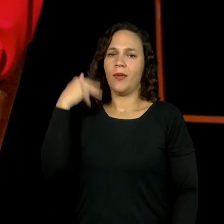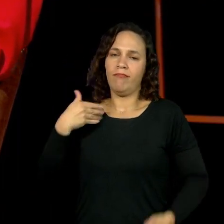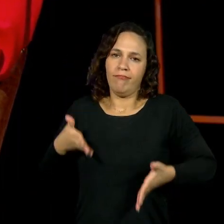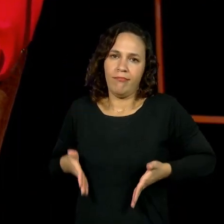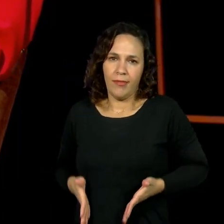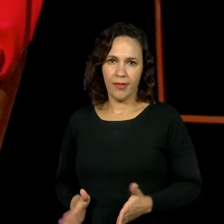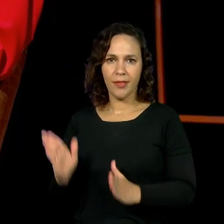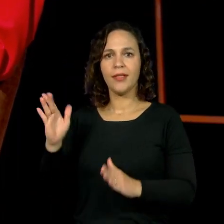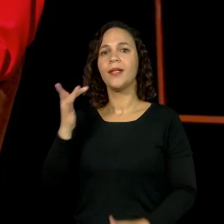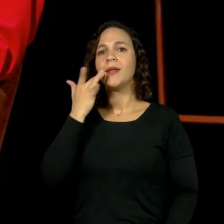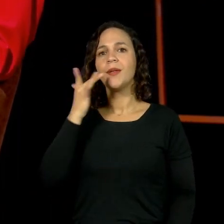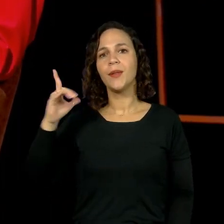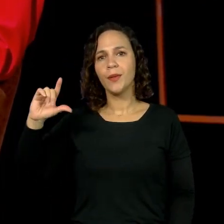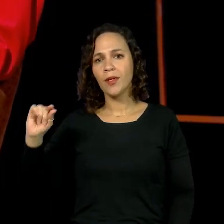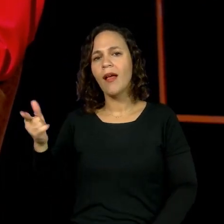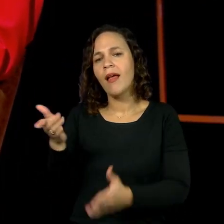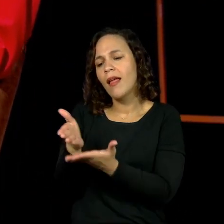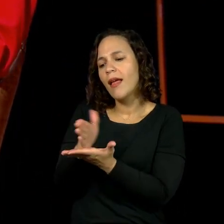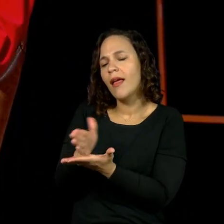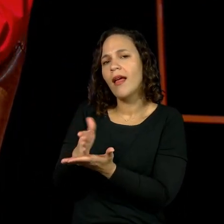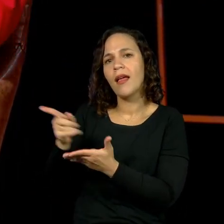né? Divisa ali do Paraná.